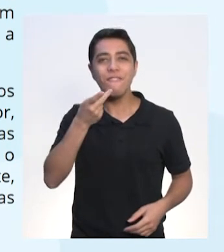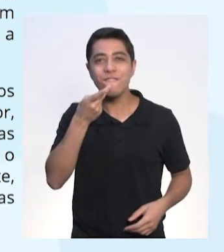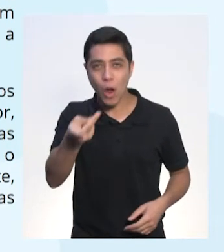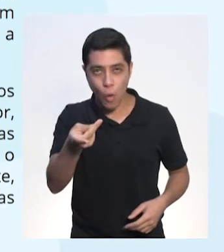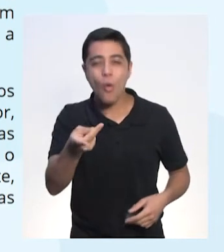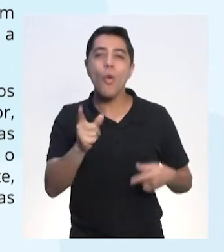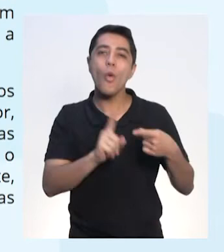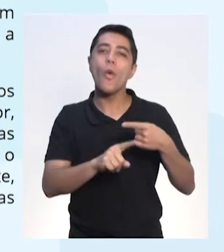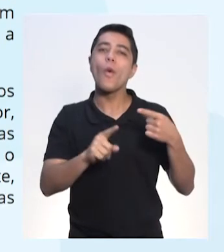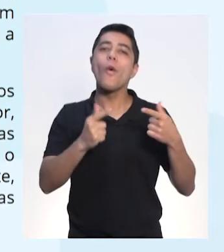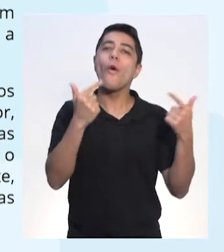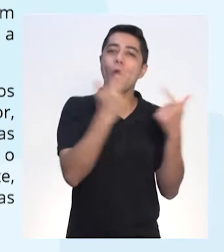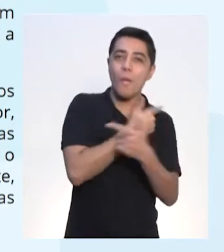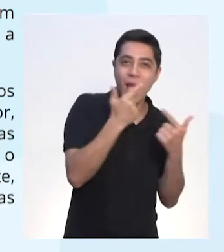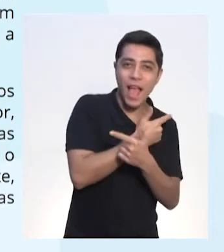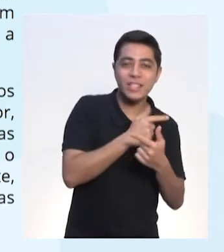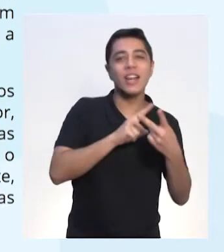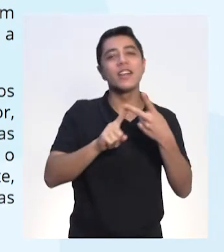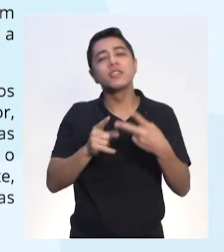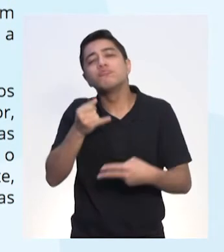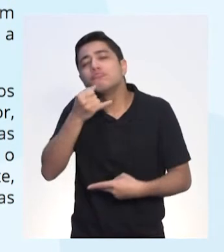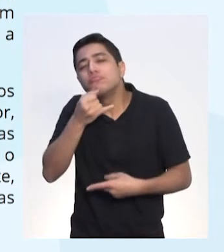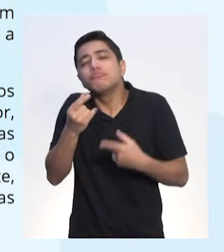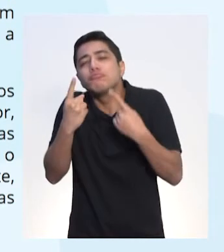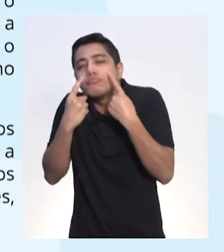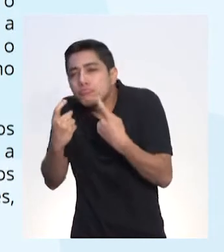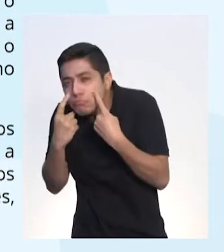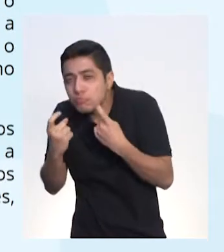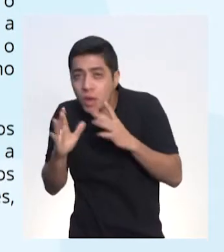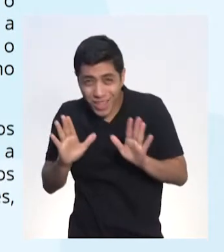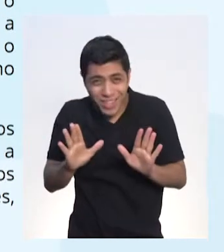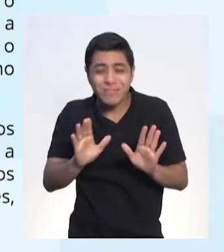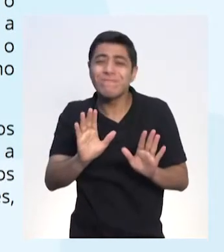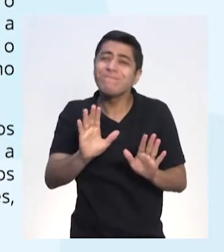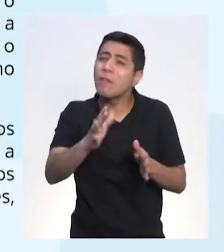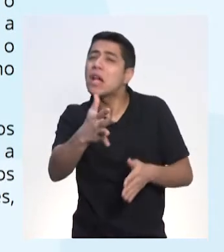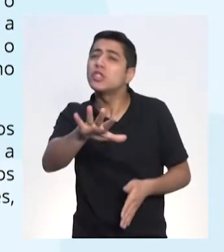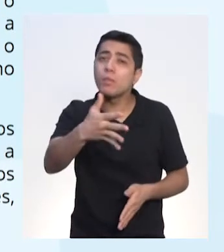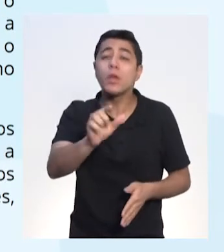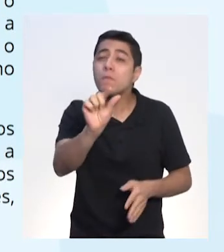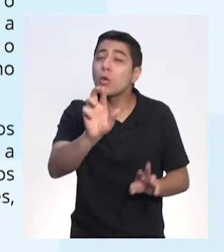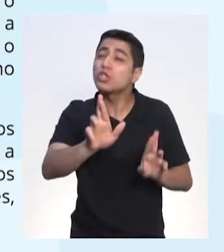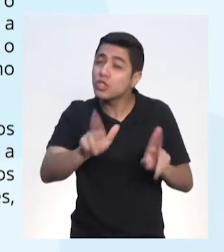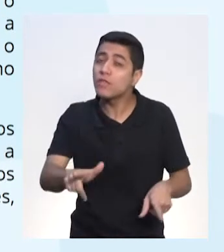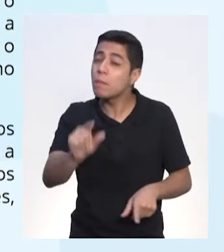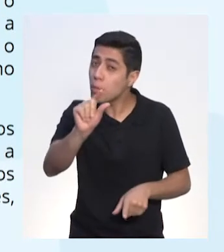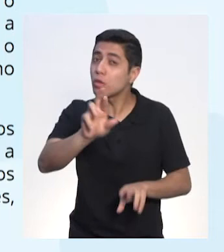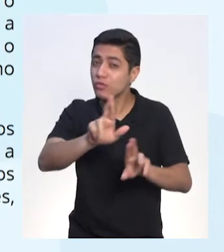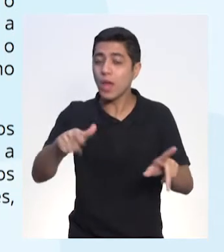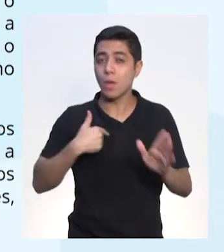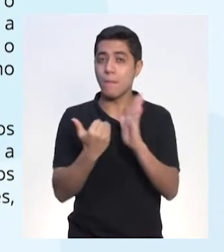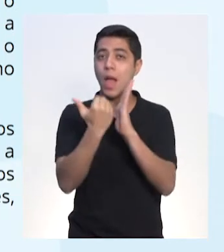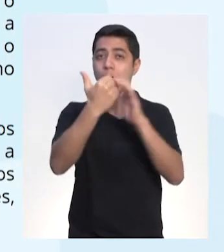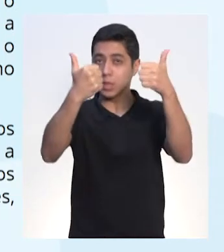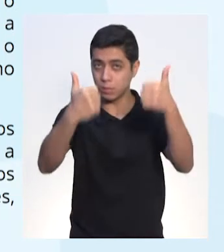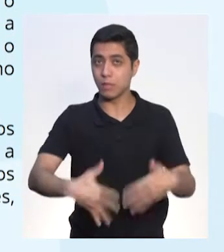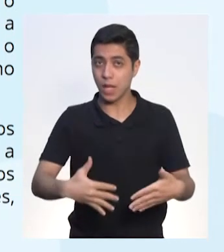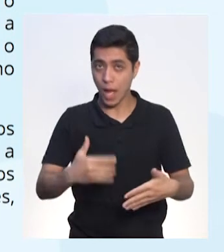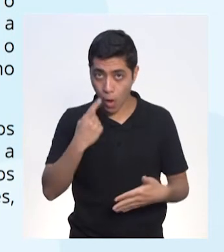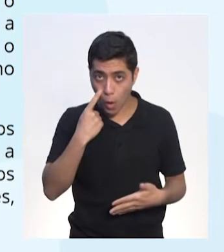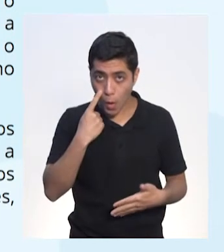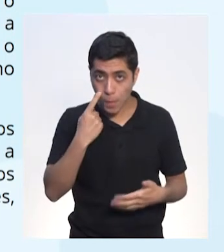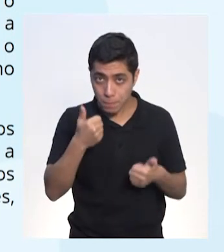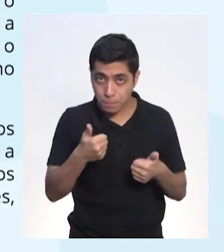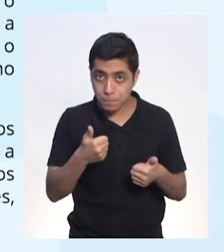diferentes. Tá bom? Vamos dar uma olhadinha aqui, então, um pouquinho agora, né, nesses primórdios do teatro. Tá?